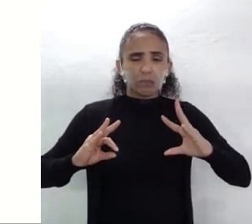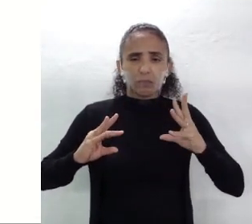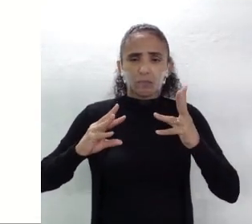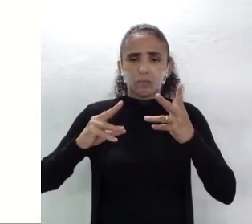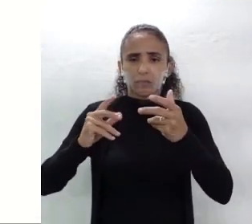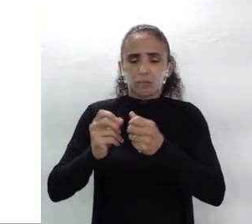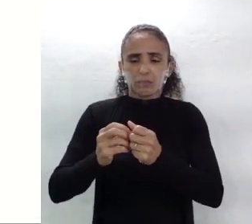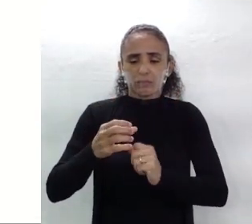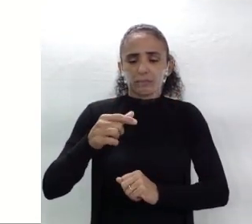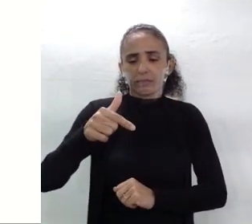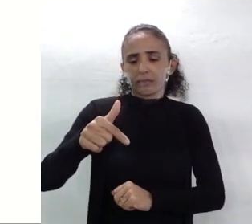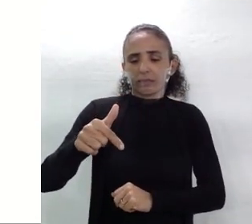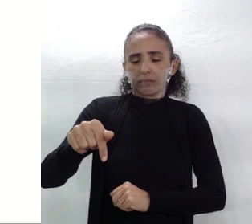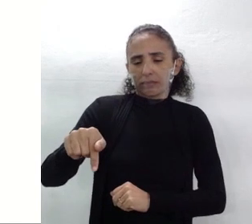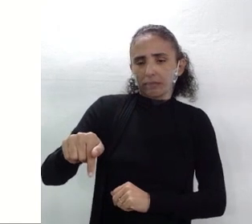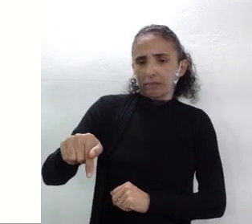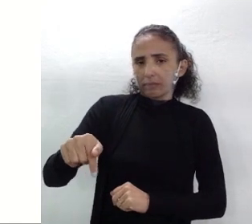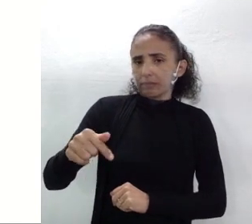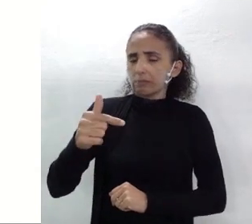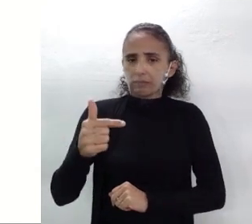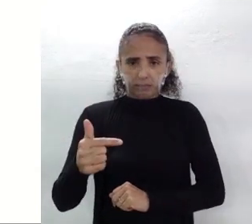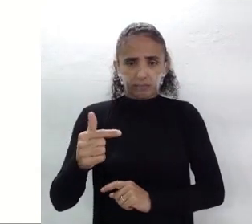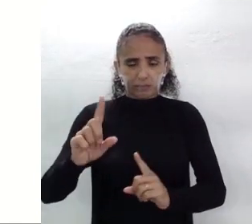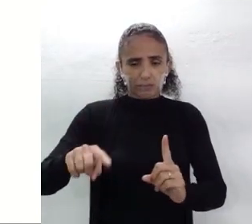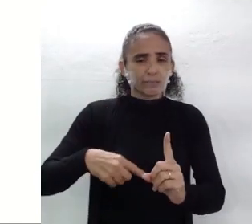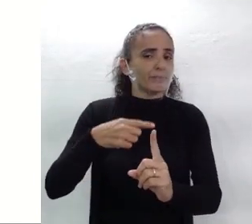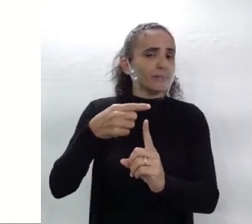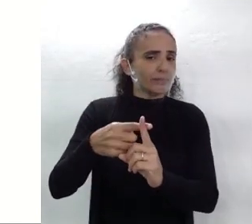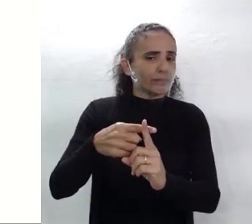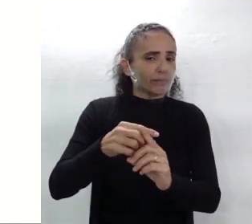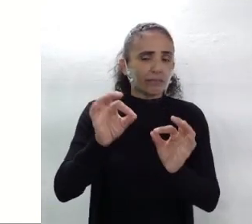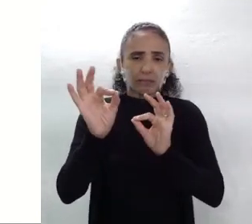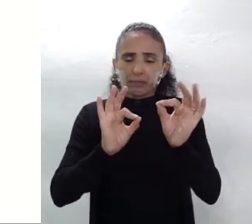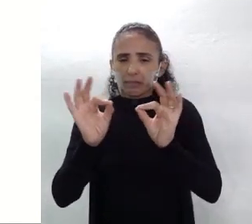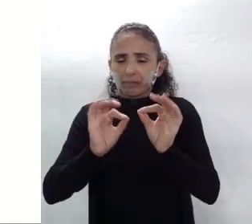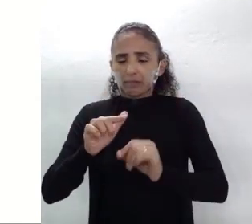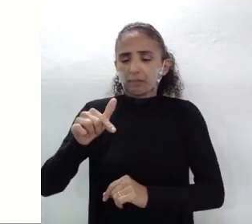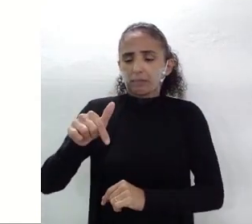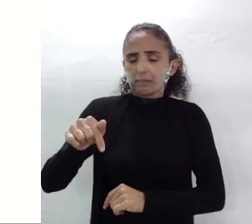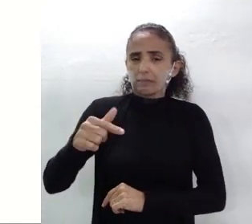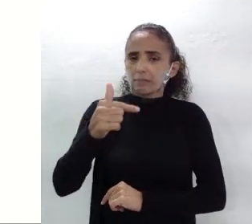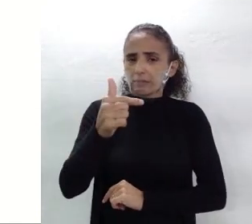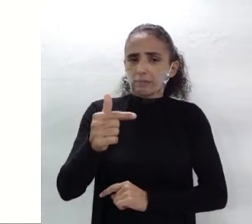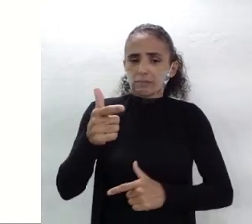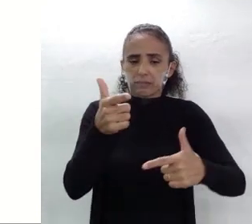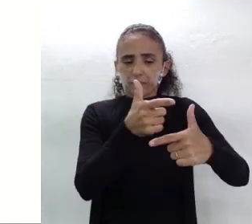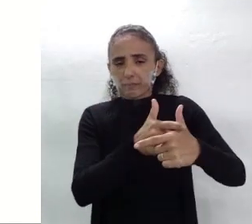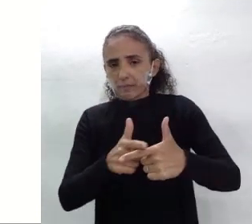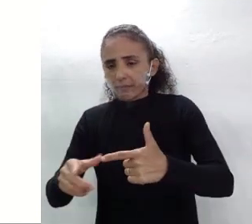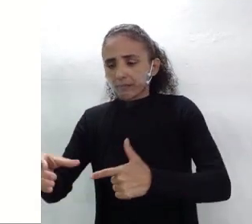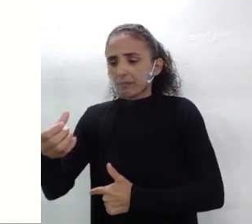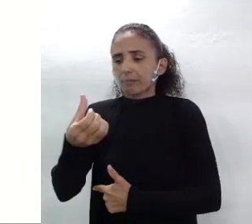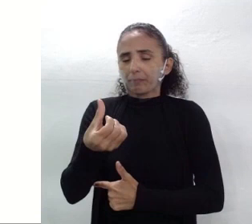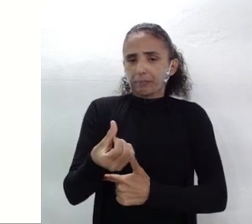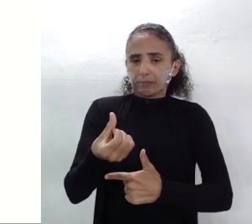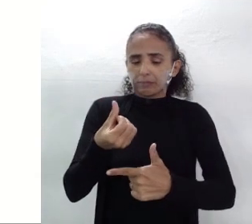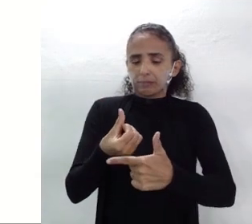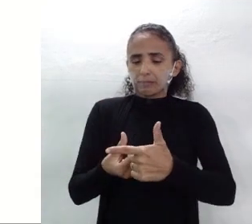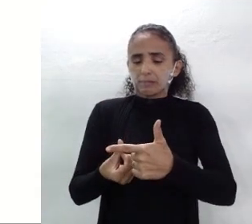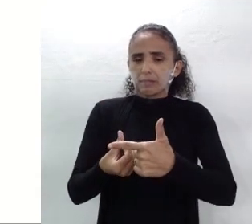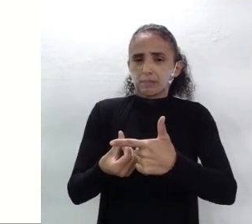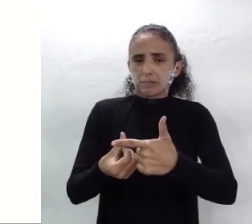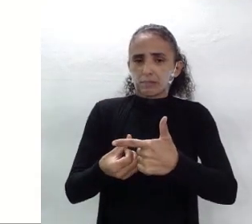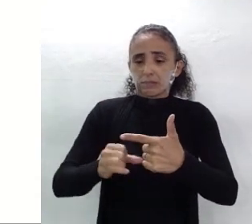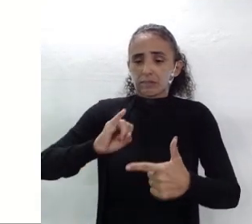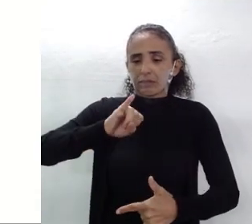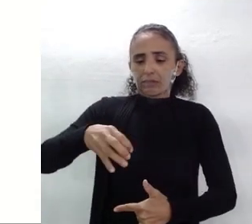multiplico por 6 dá 72. Ou então você faz 72 dividido por 6, você vai ver que